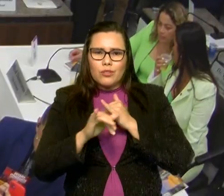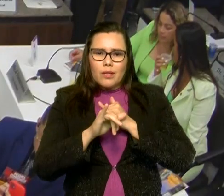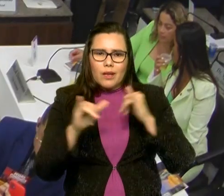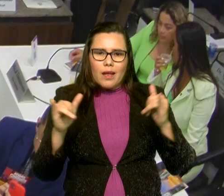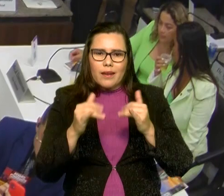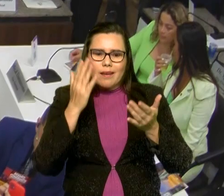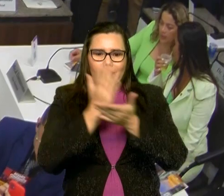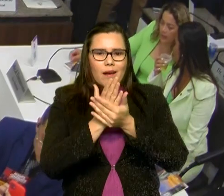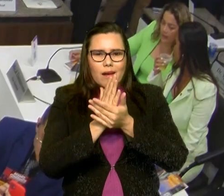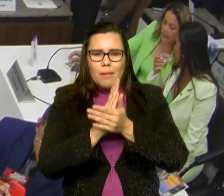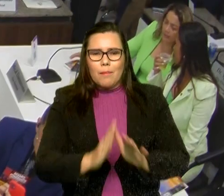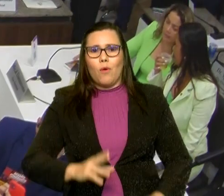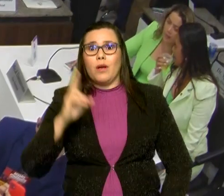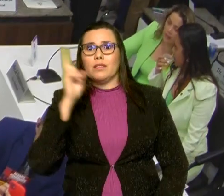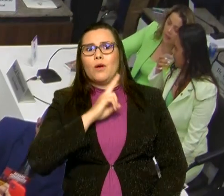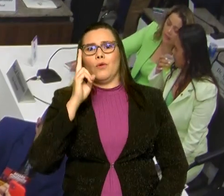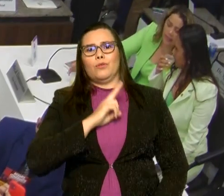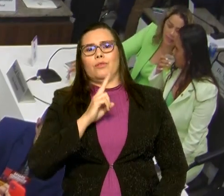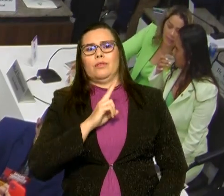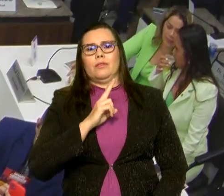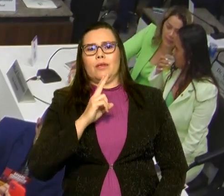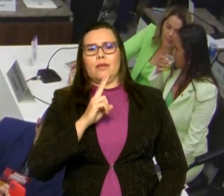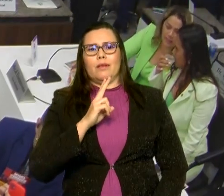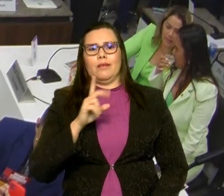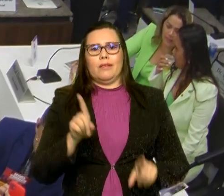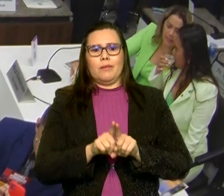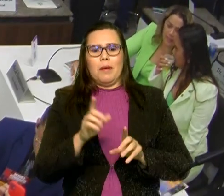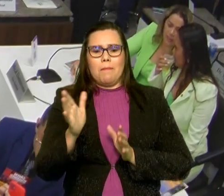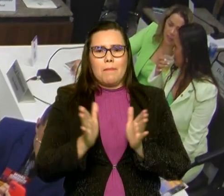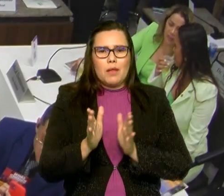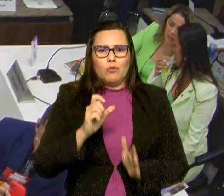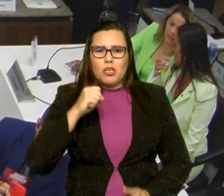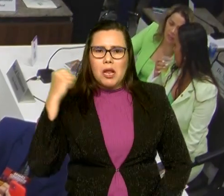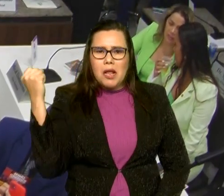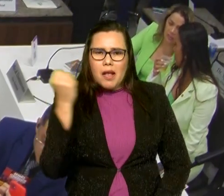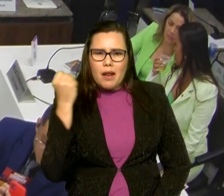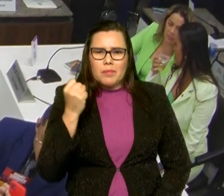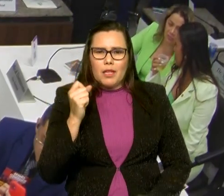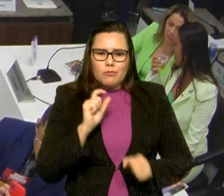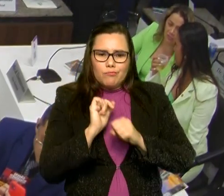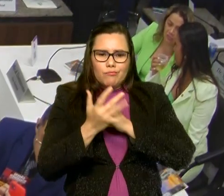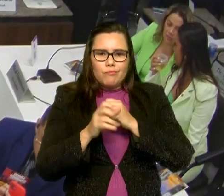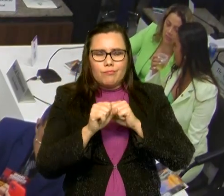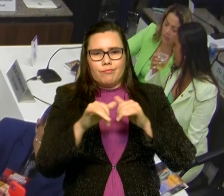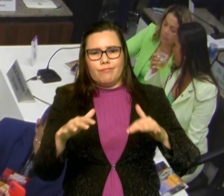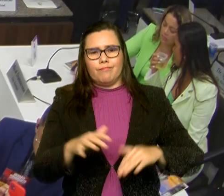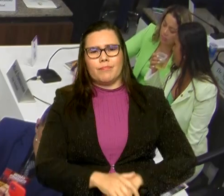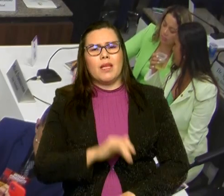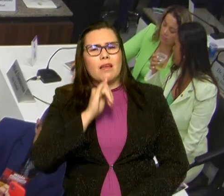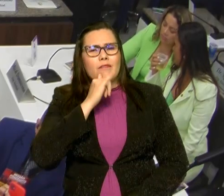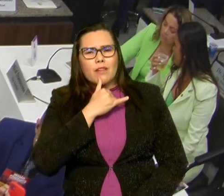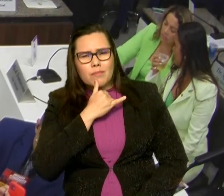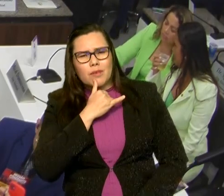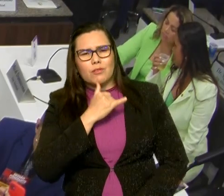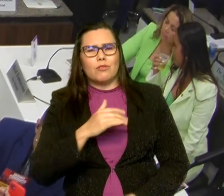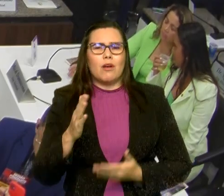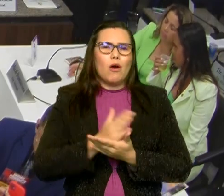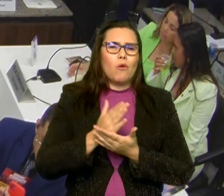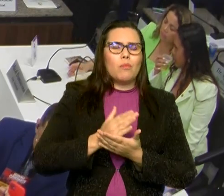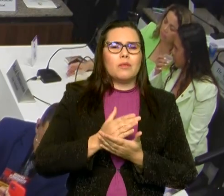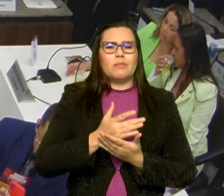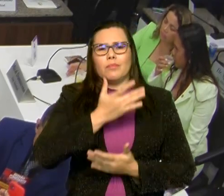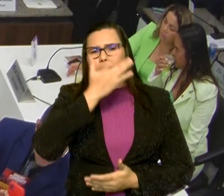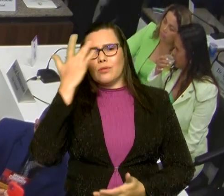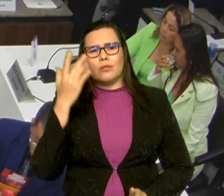E muitos, prefeito Fábio, infelizmente, não puderam estar aqui para